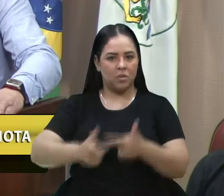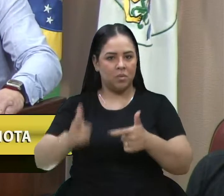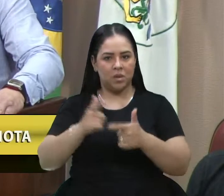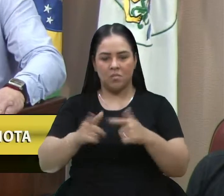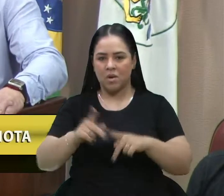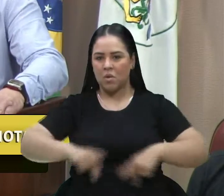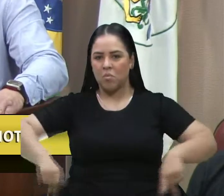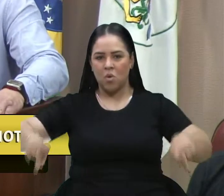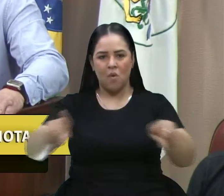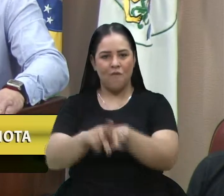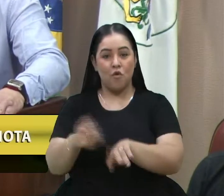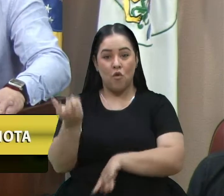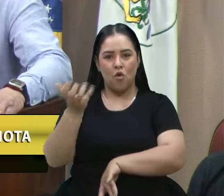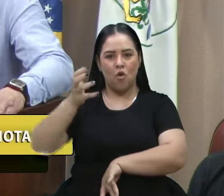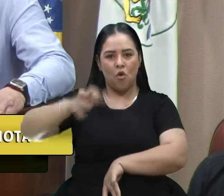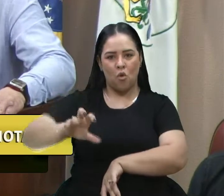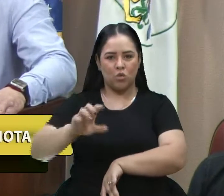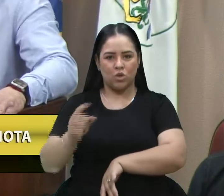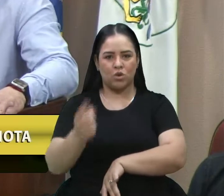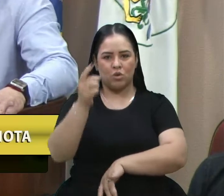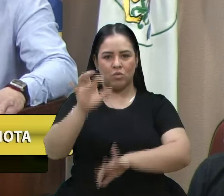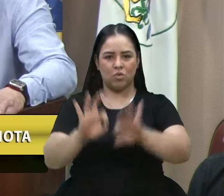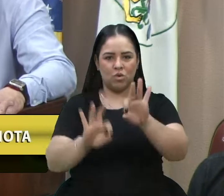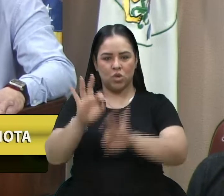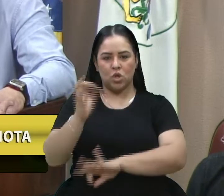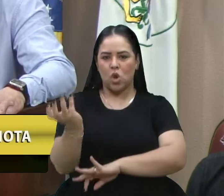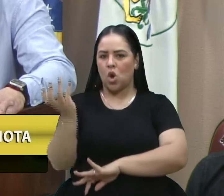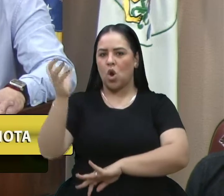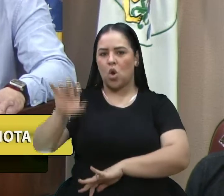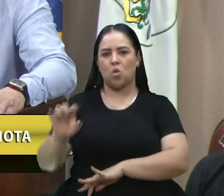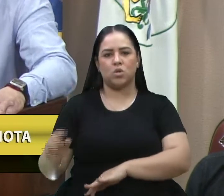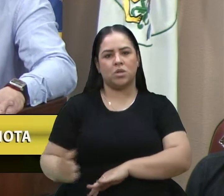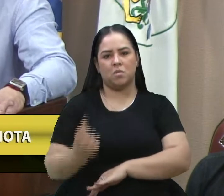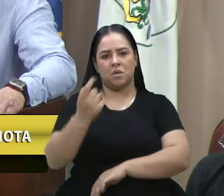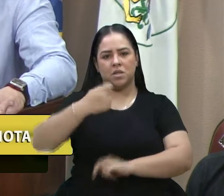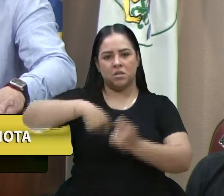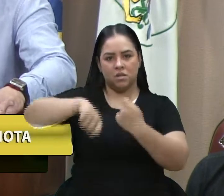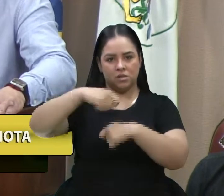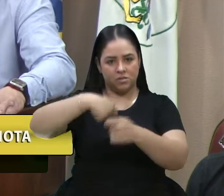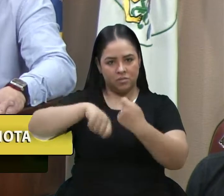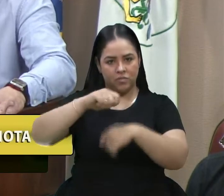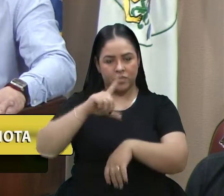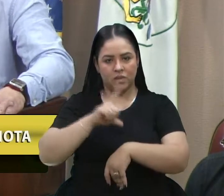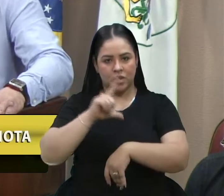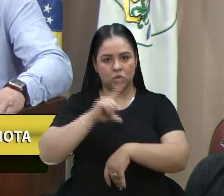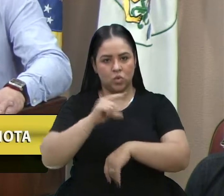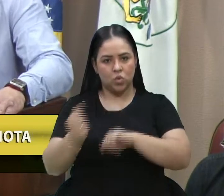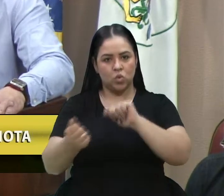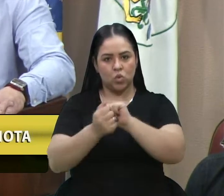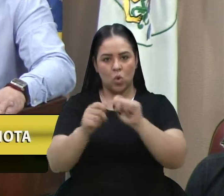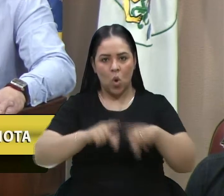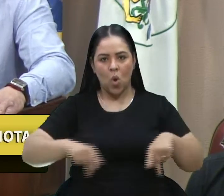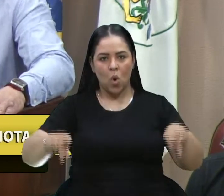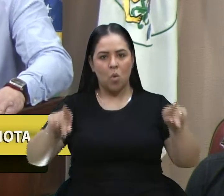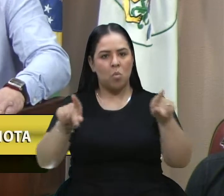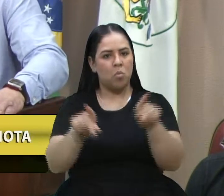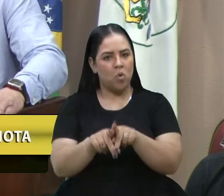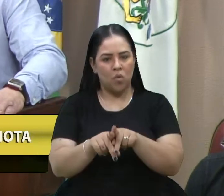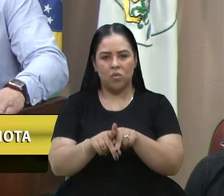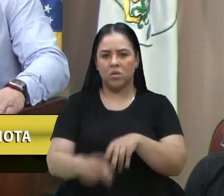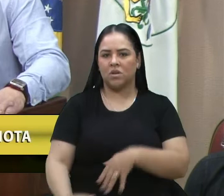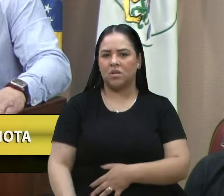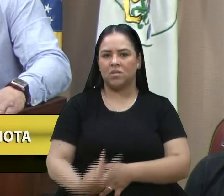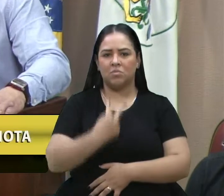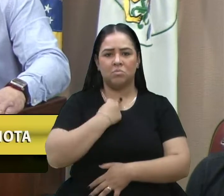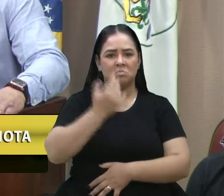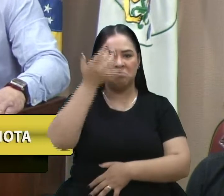um projeto, contra uma administração, colocando o povo inocente, que não sabia